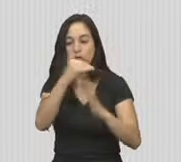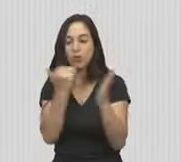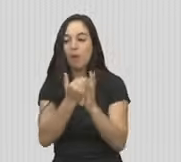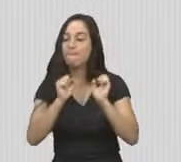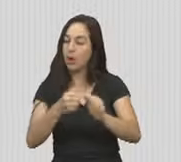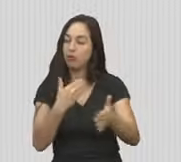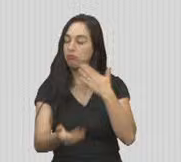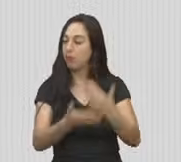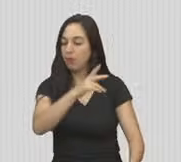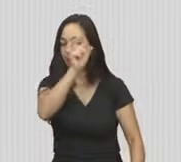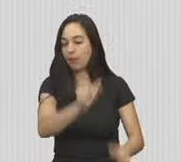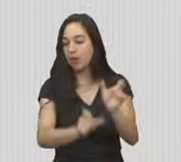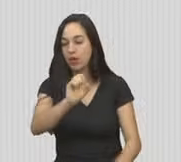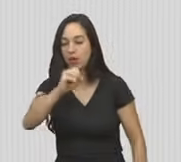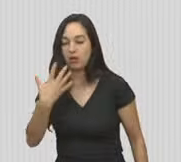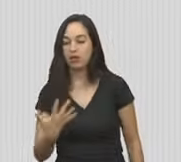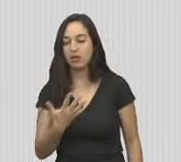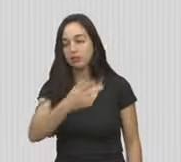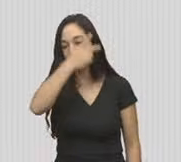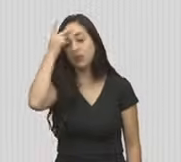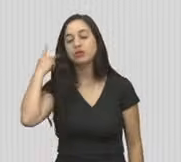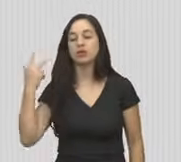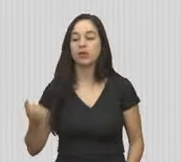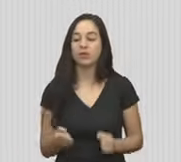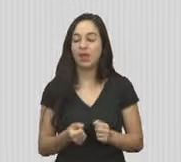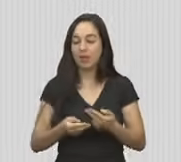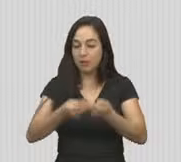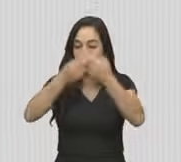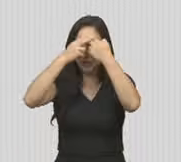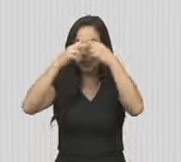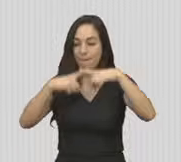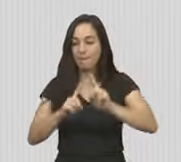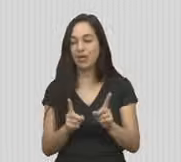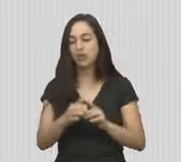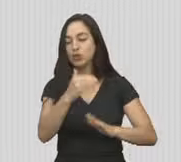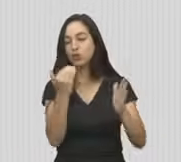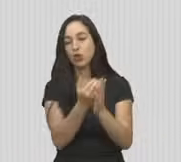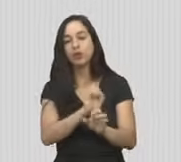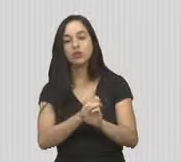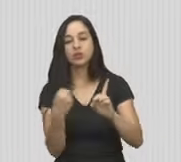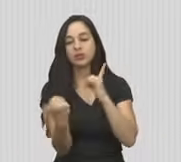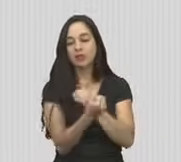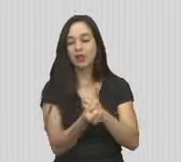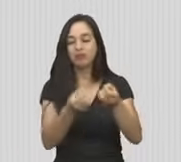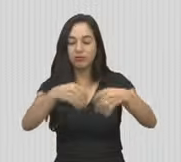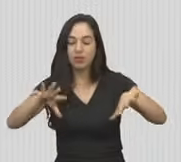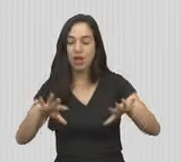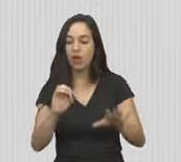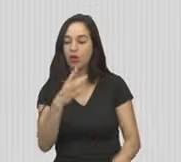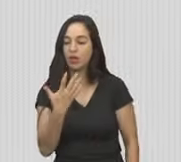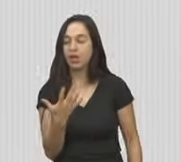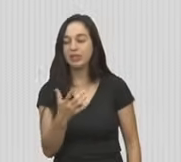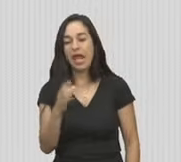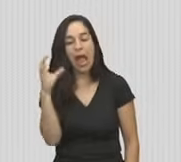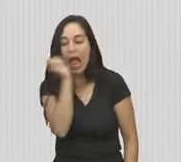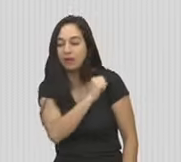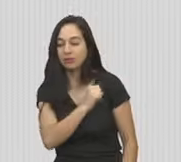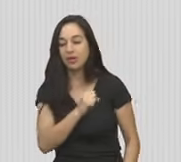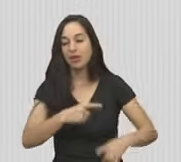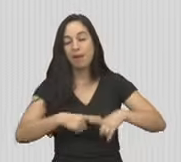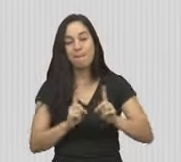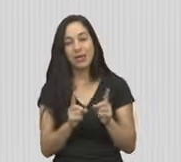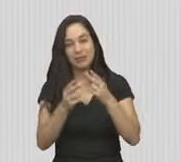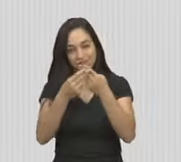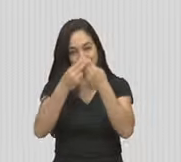anyone. Not only does it traumatize the person being assaulted, but it affects us all as a society. It happens in the count of minutes, but leaves